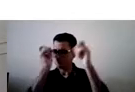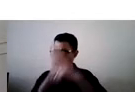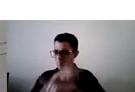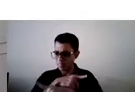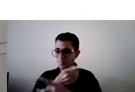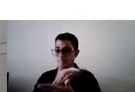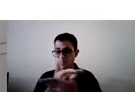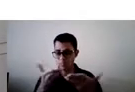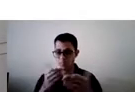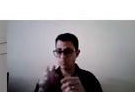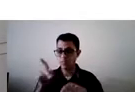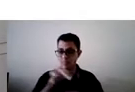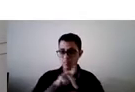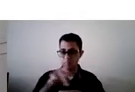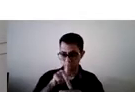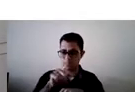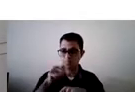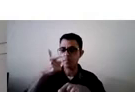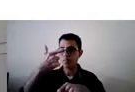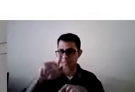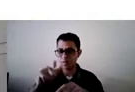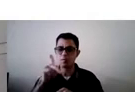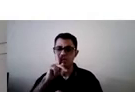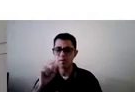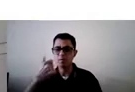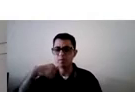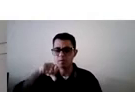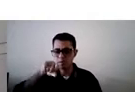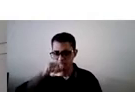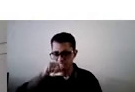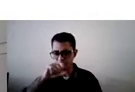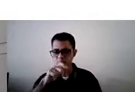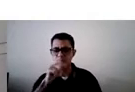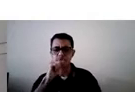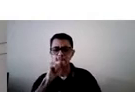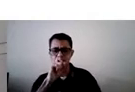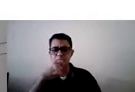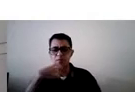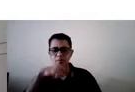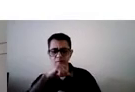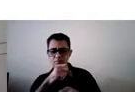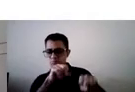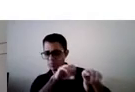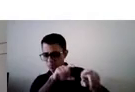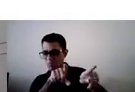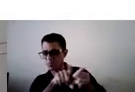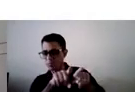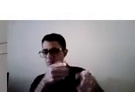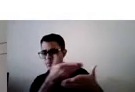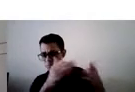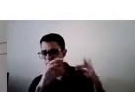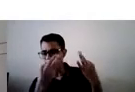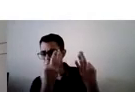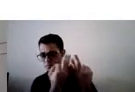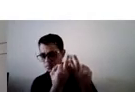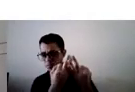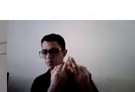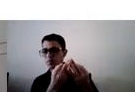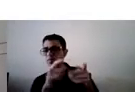nós, professores, para os nossos pais, para os pais dos alunos que nós atendemos e para os próprios